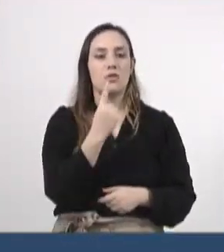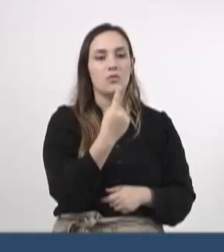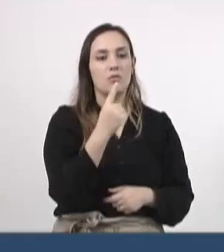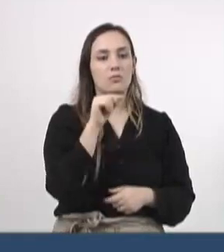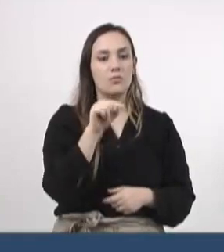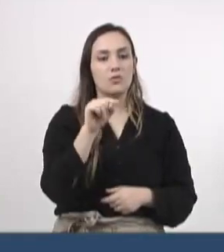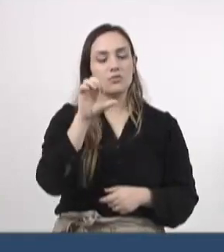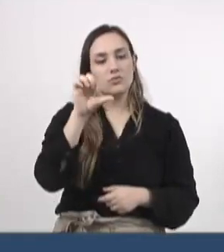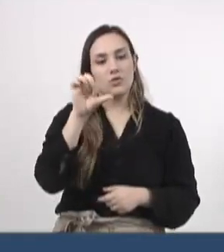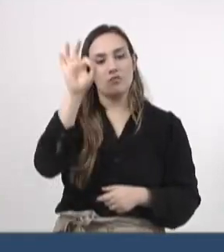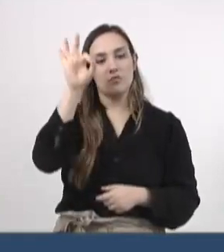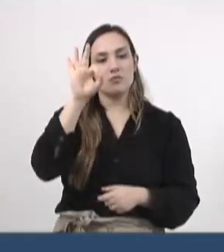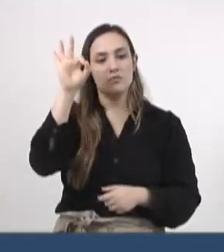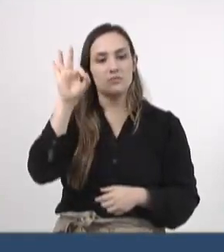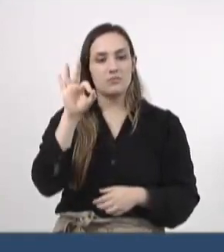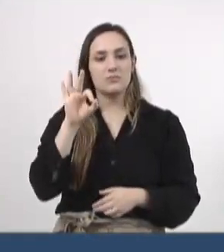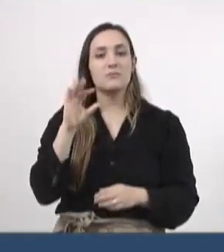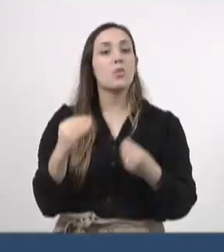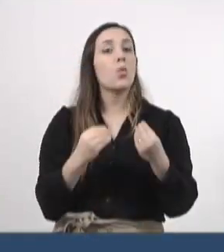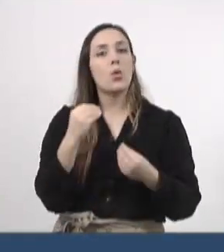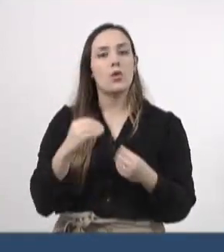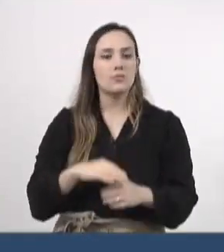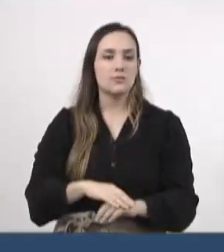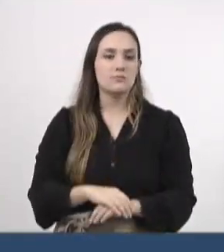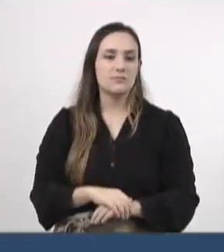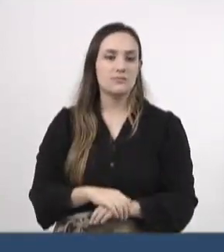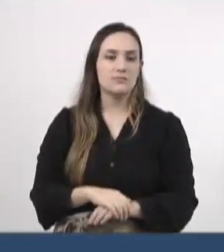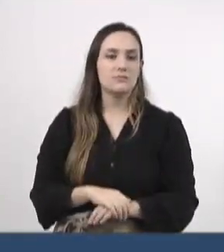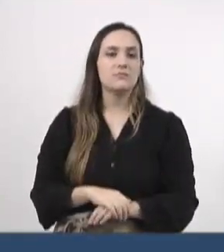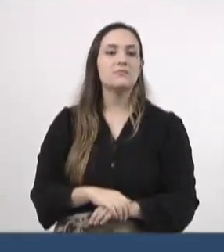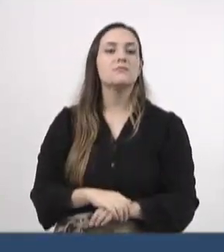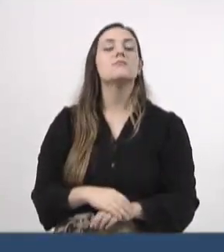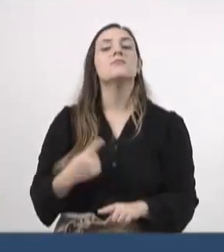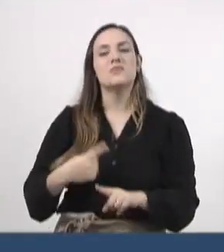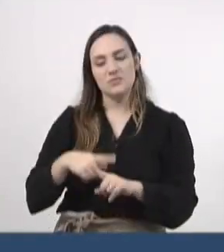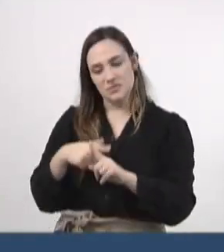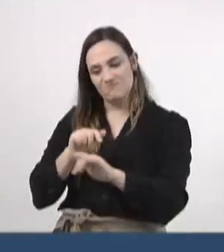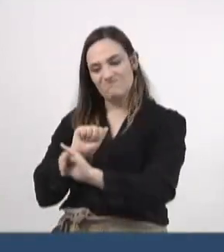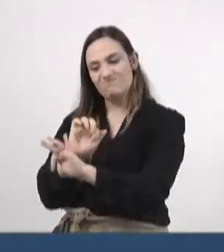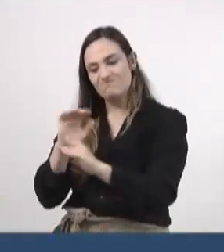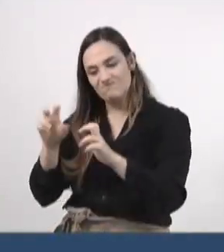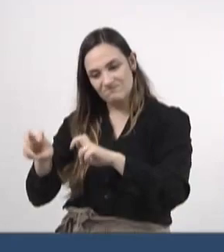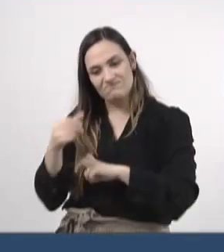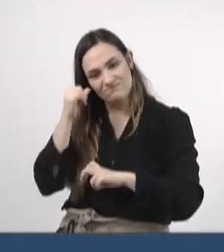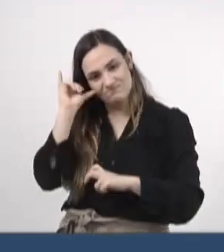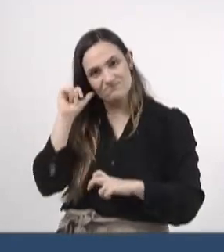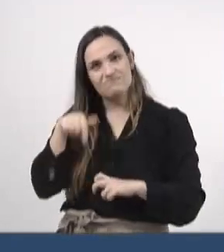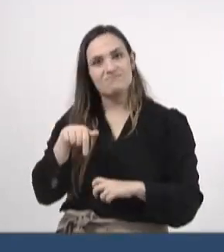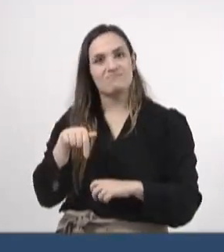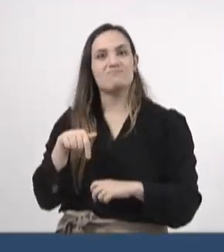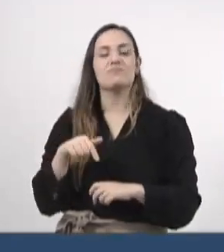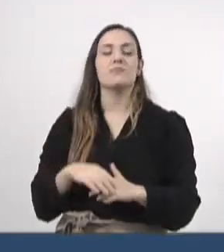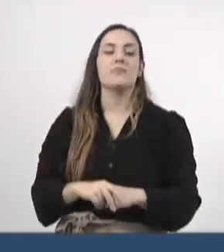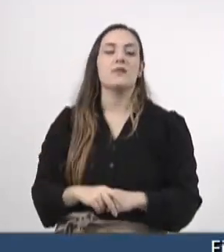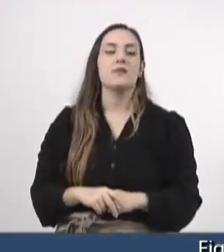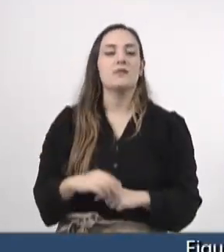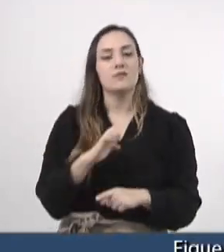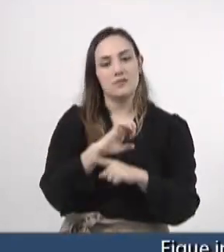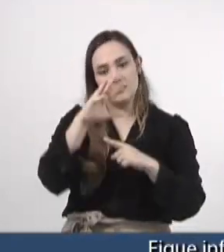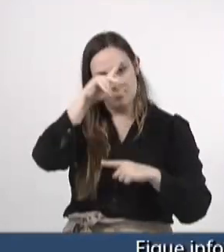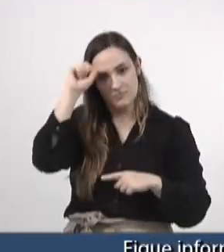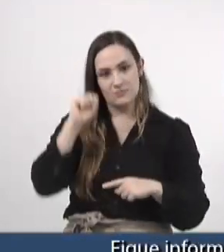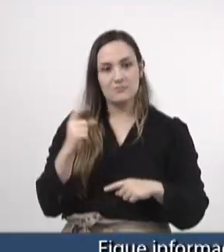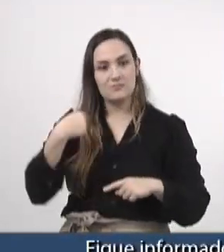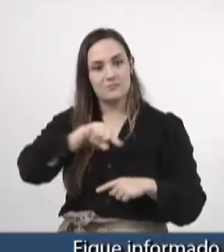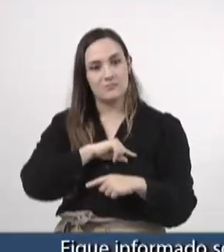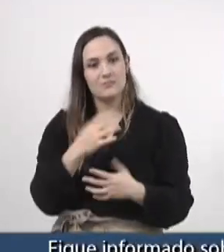1,9%, puxado exatamente pela força da agropecuária no Brasil. E aqui no Mato Grosso do Sul, com muito orgulho, a